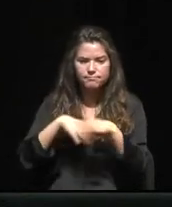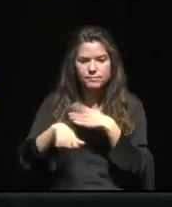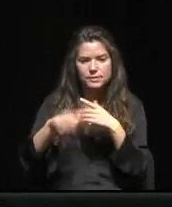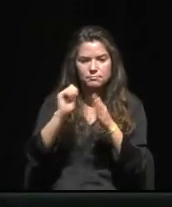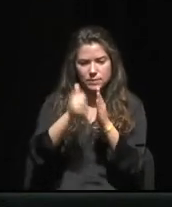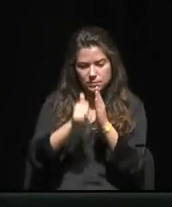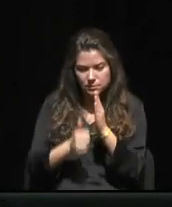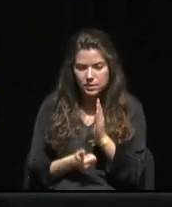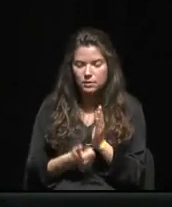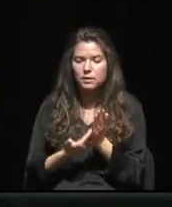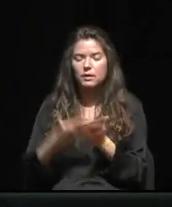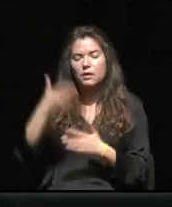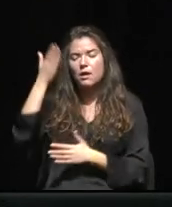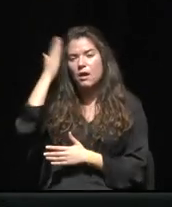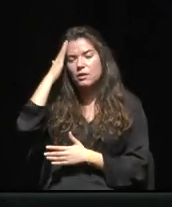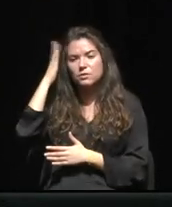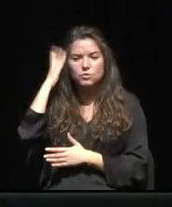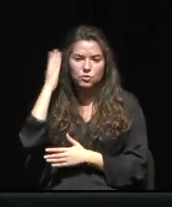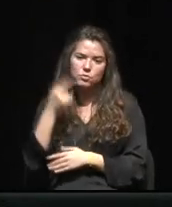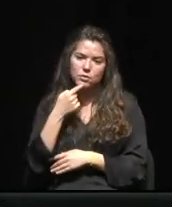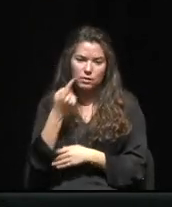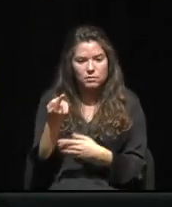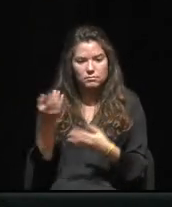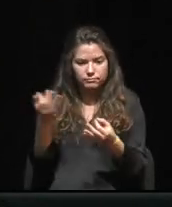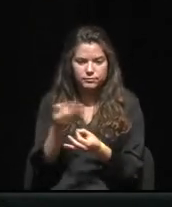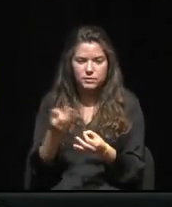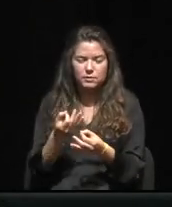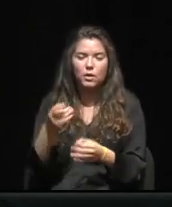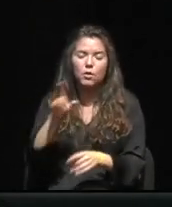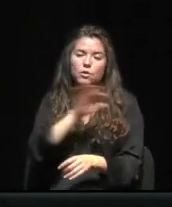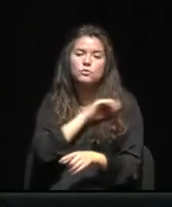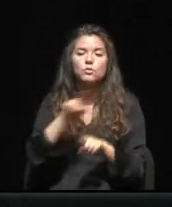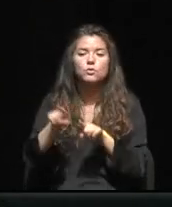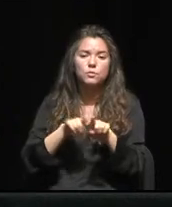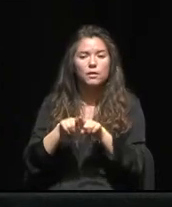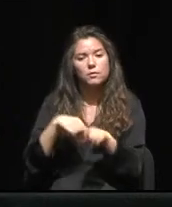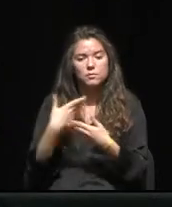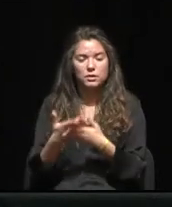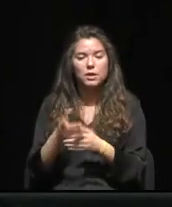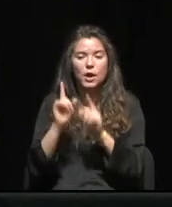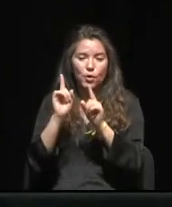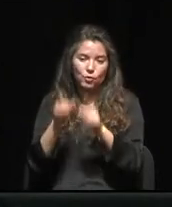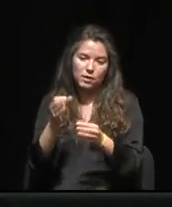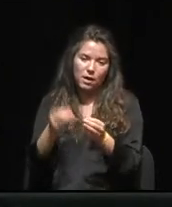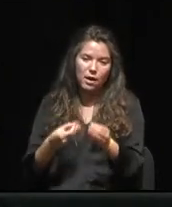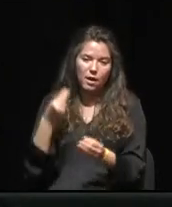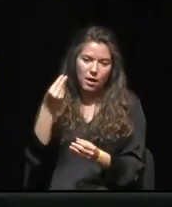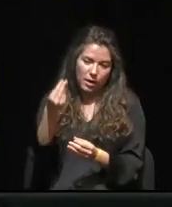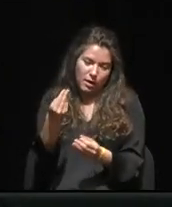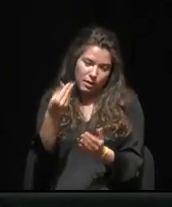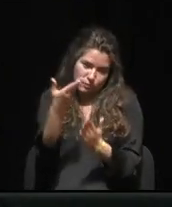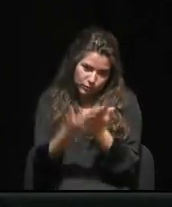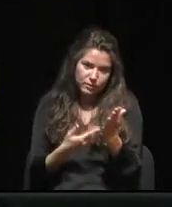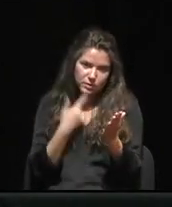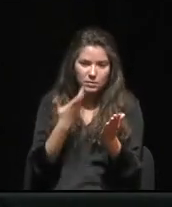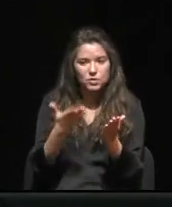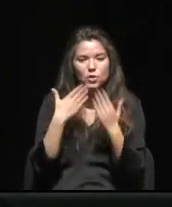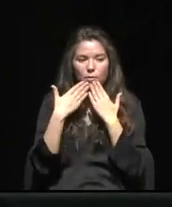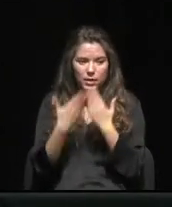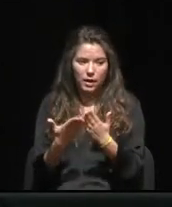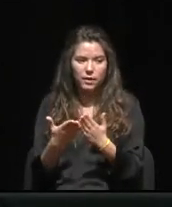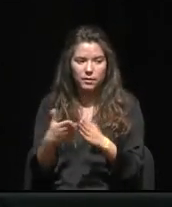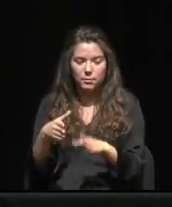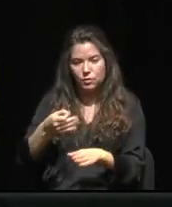desiderato e acho que estes números falam por si portanto senhor Deputado já estamos a implementar a recomendação mas de qualquer maneira esta